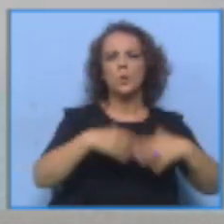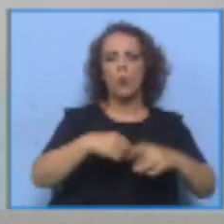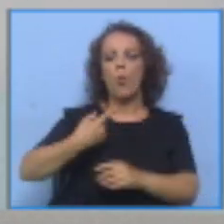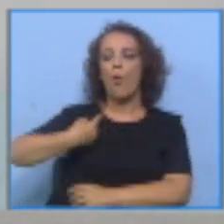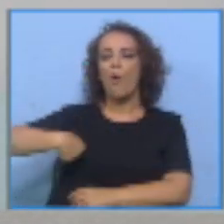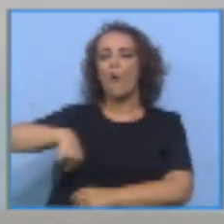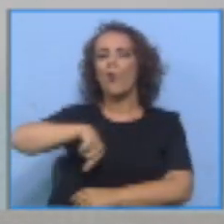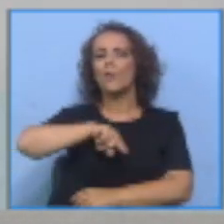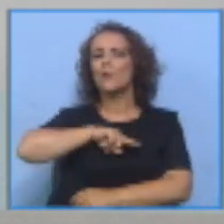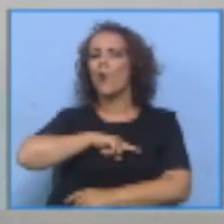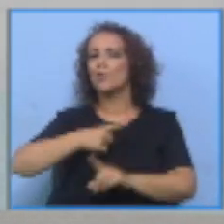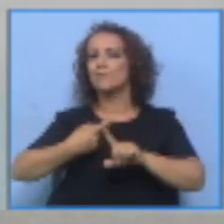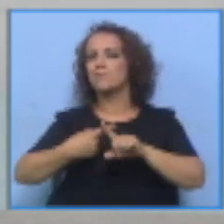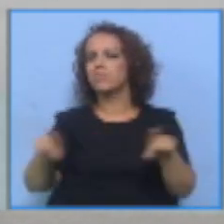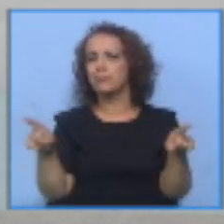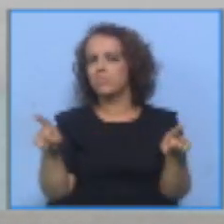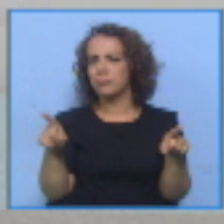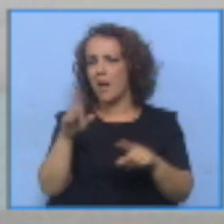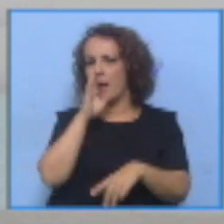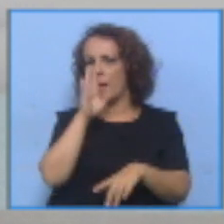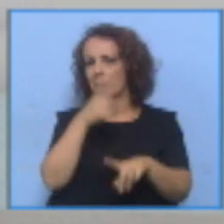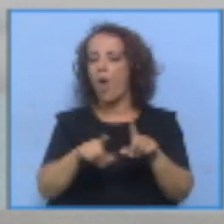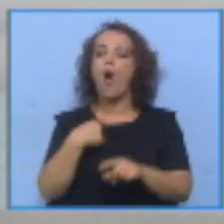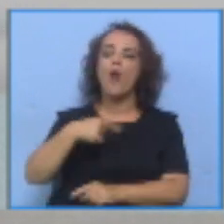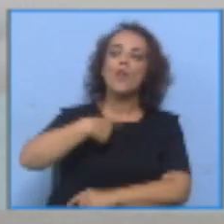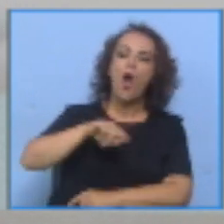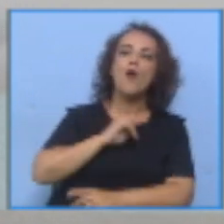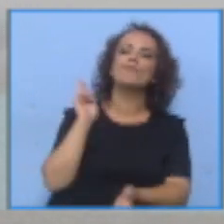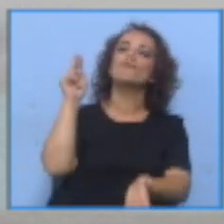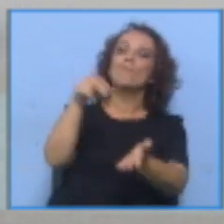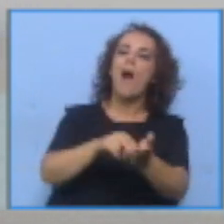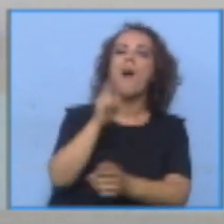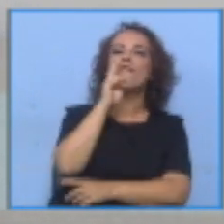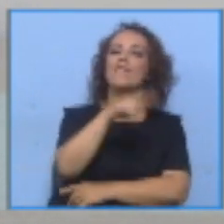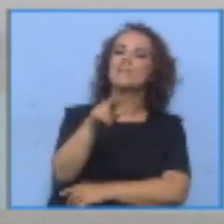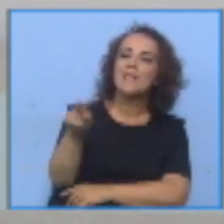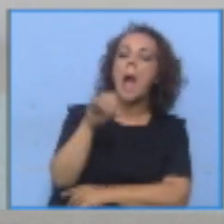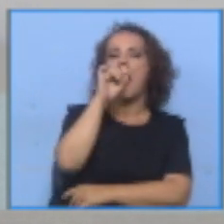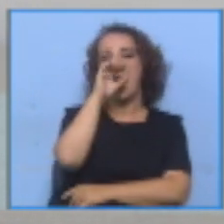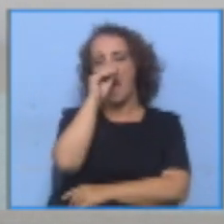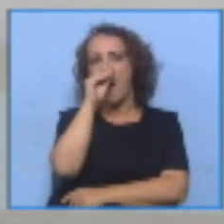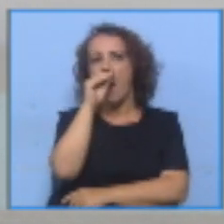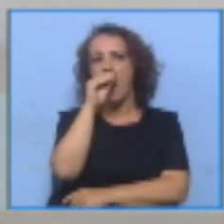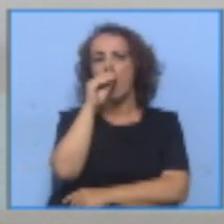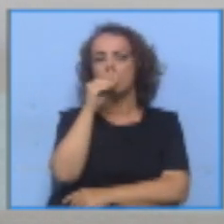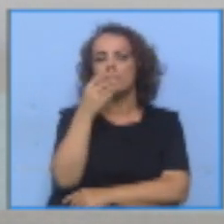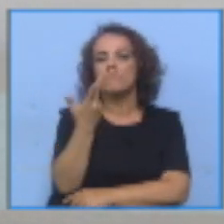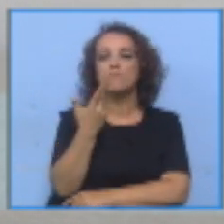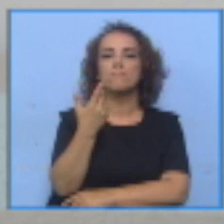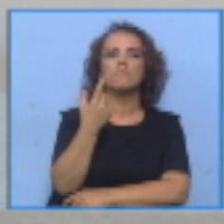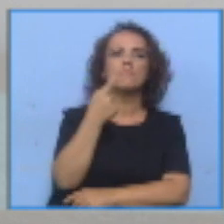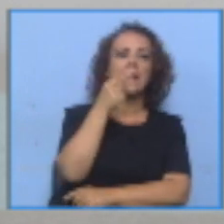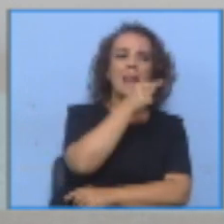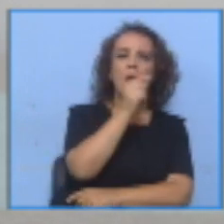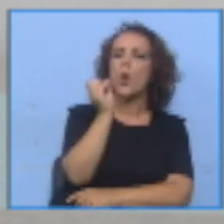estamos habituados, não é? A gente visita aquela terra e, pois, ali não vê não há supermercados ou não há mercados.